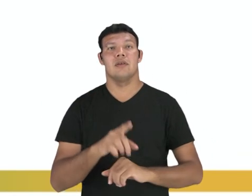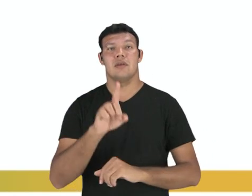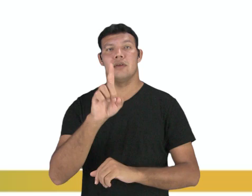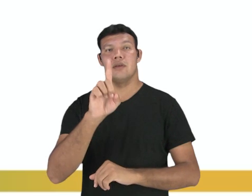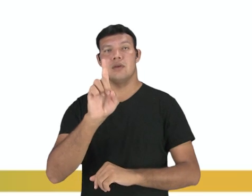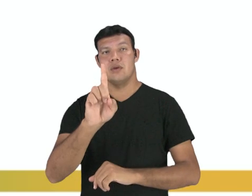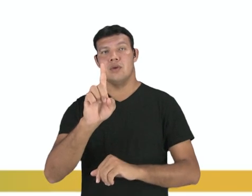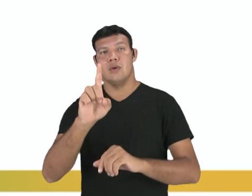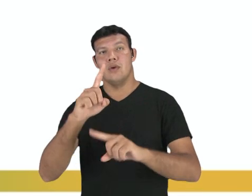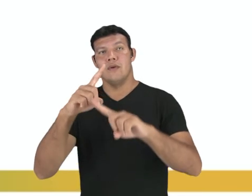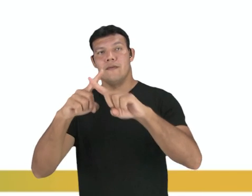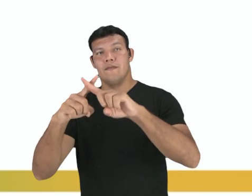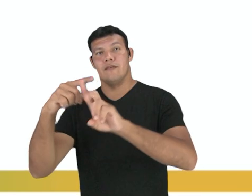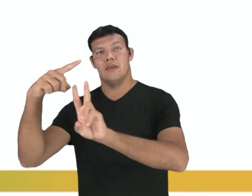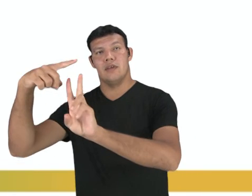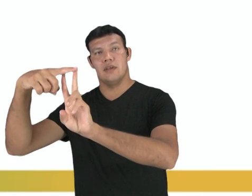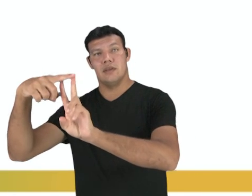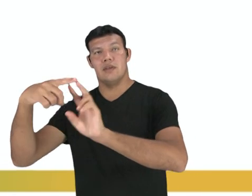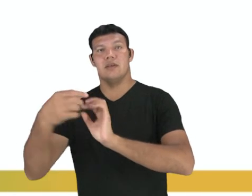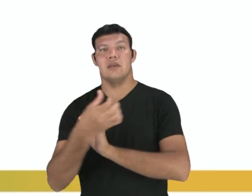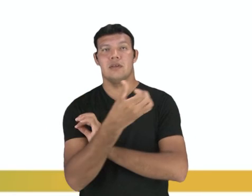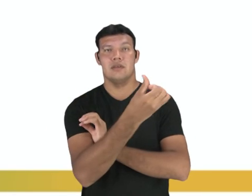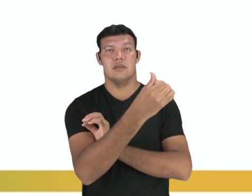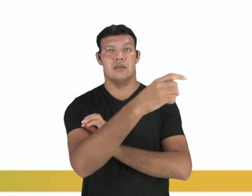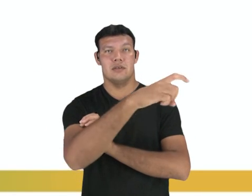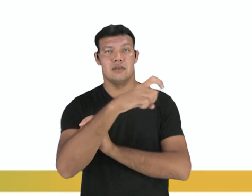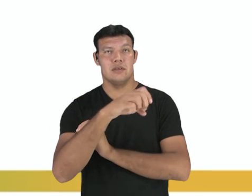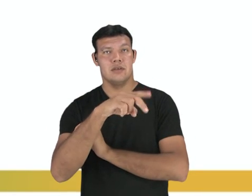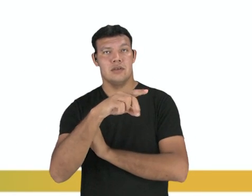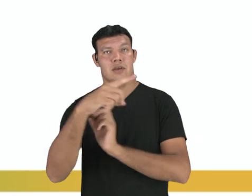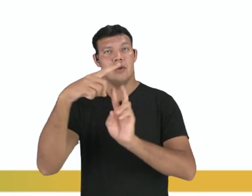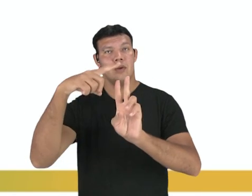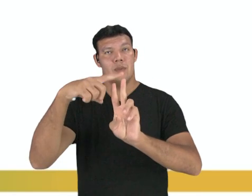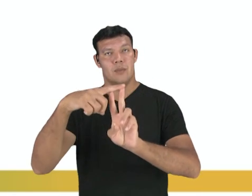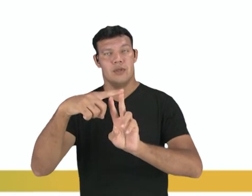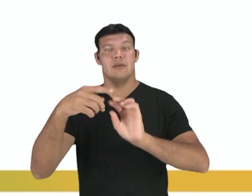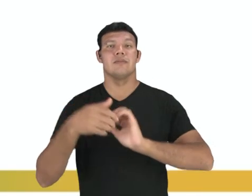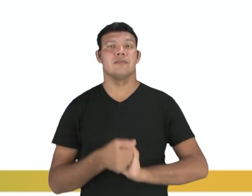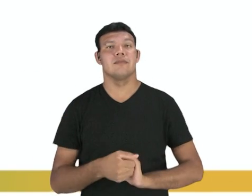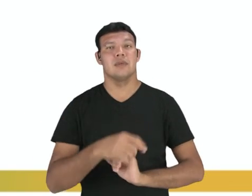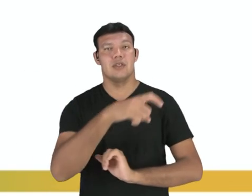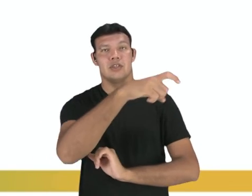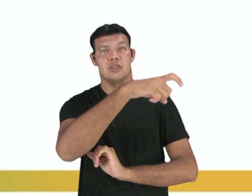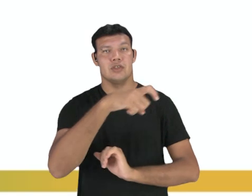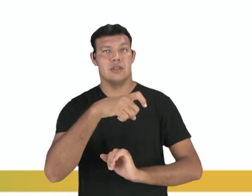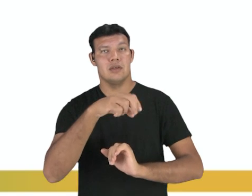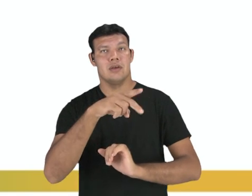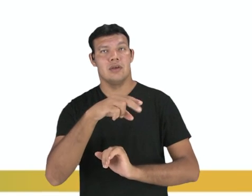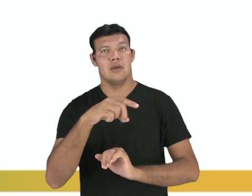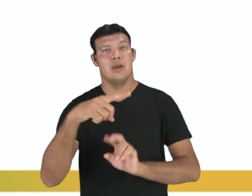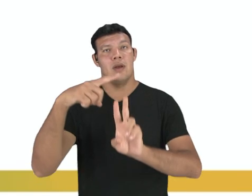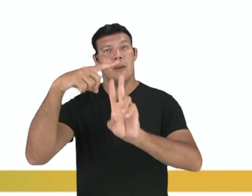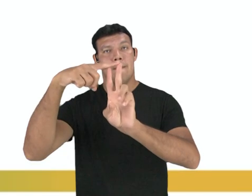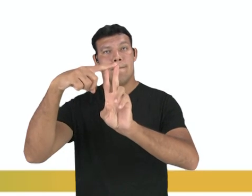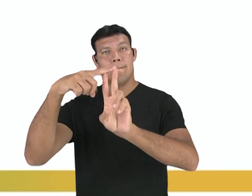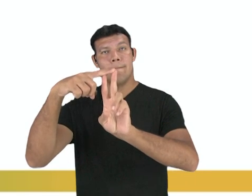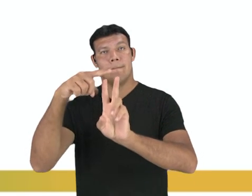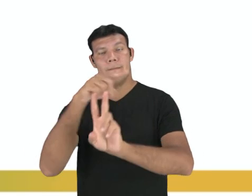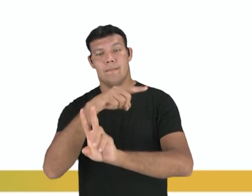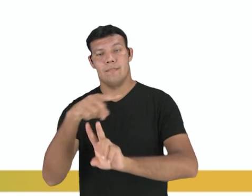vezes Pires sen x = pe então isola o x vai ficar x =